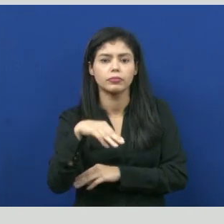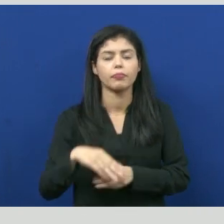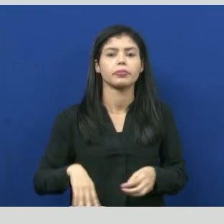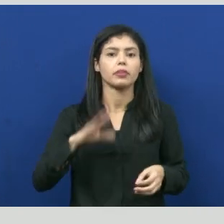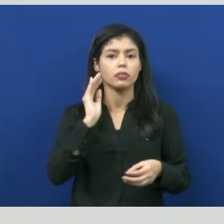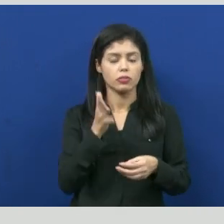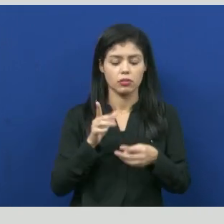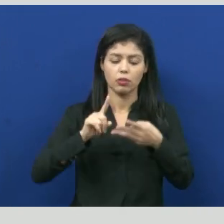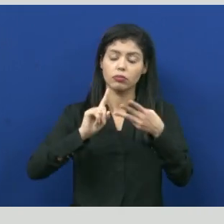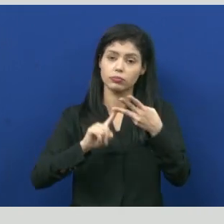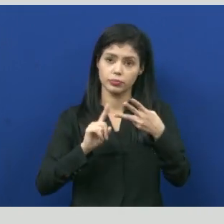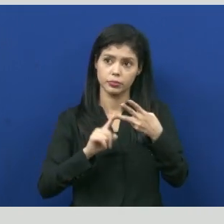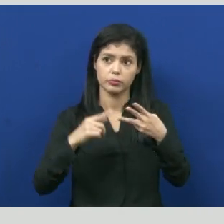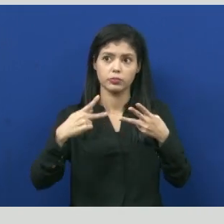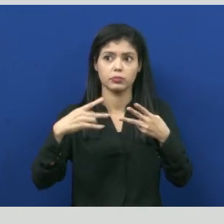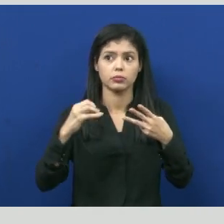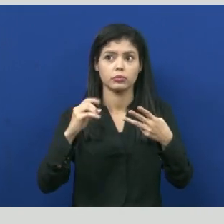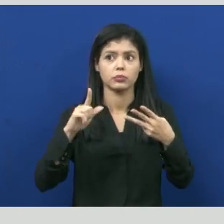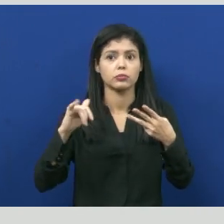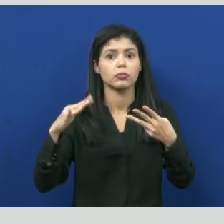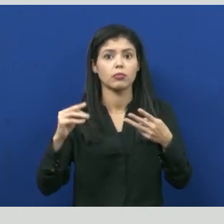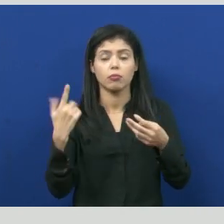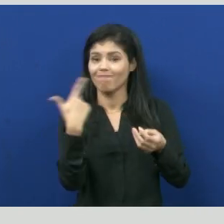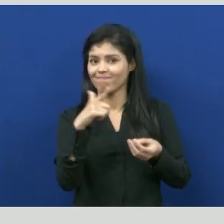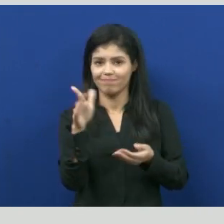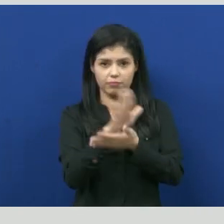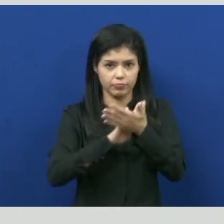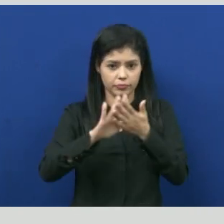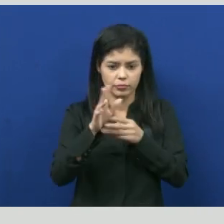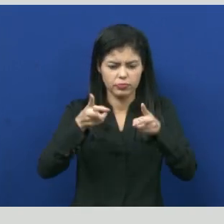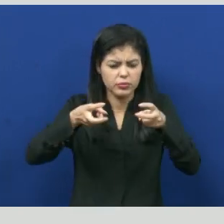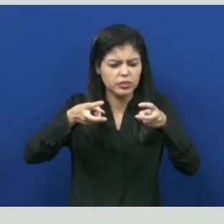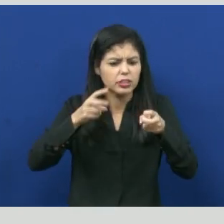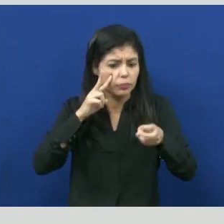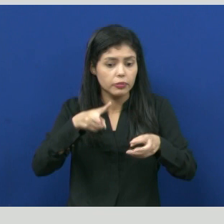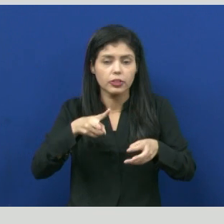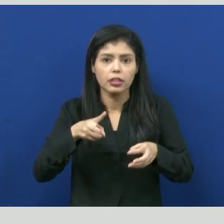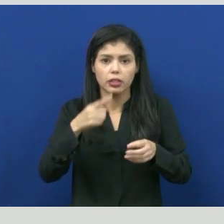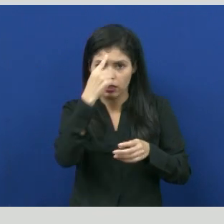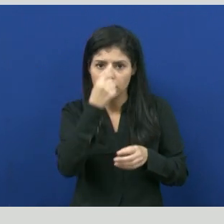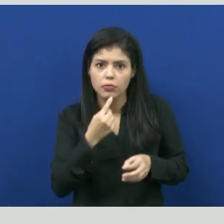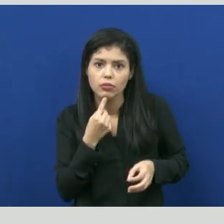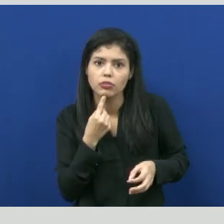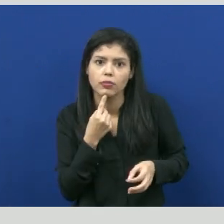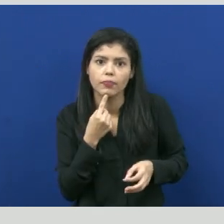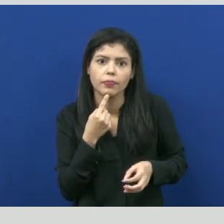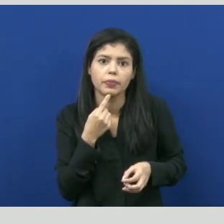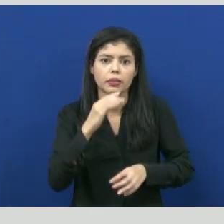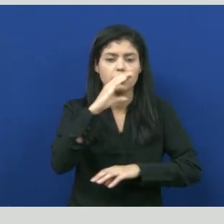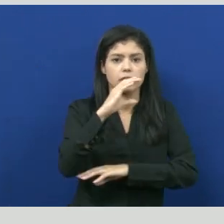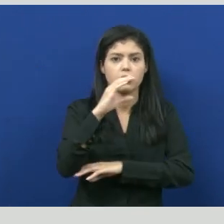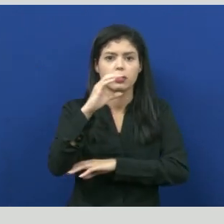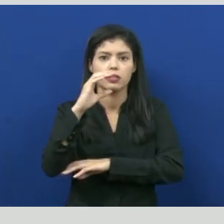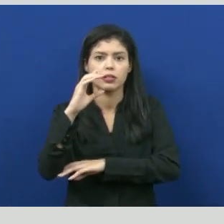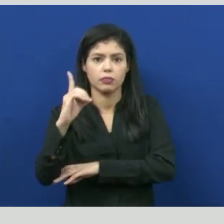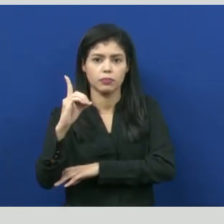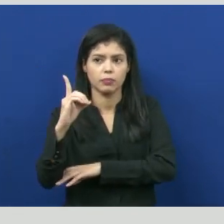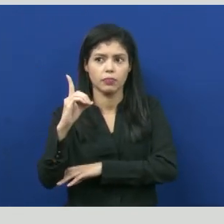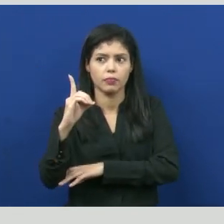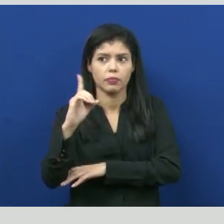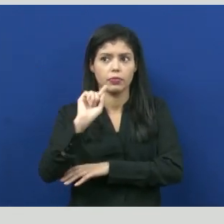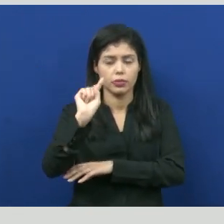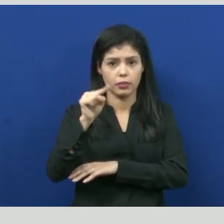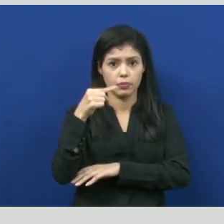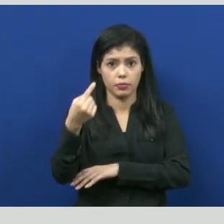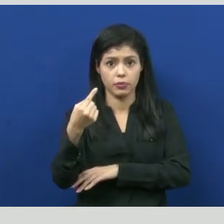polifilético, eles não possuem nenhum ancestral em comum. Observem ali, na imagem, C e D.